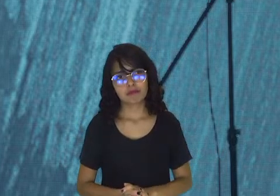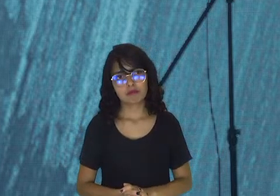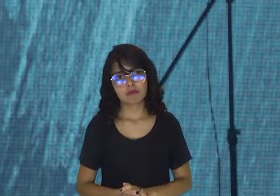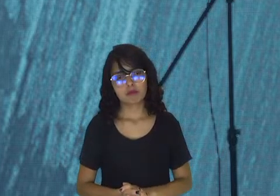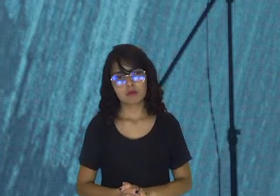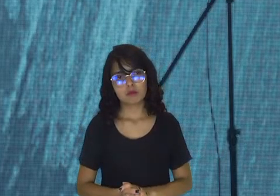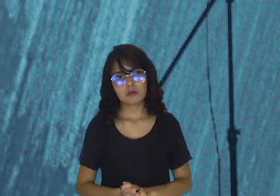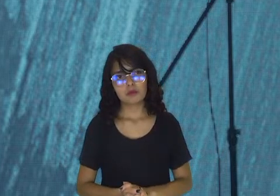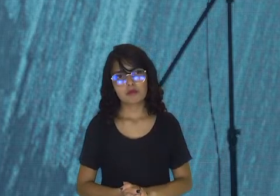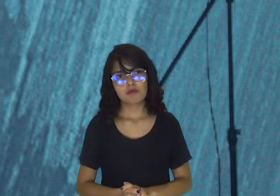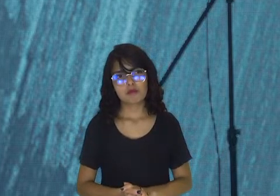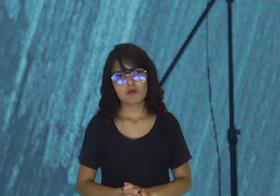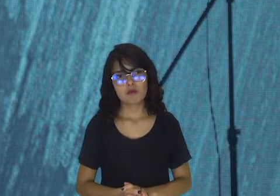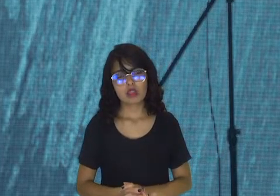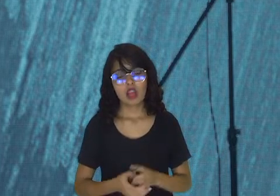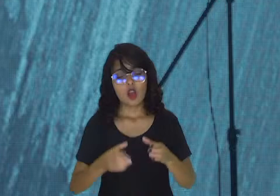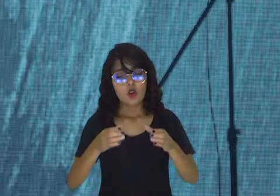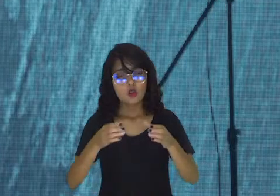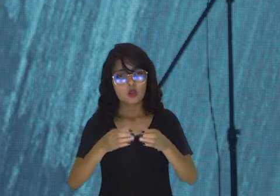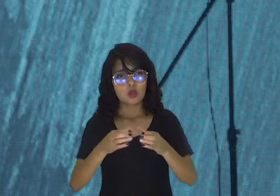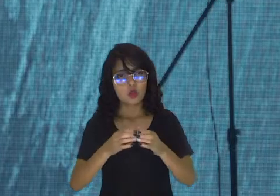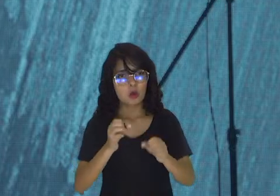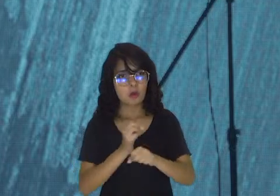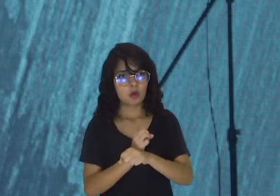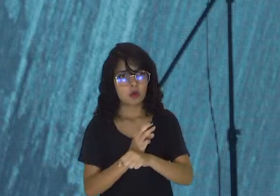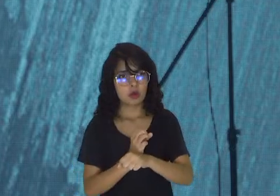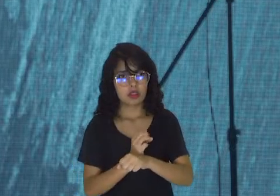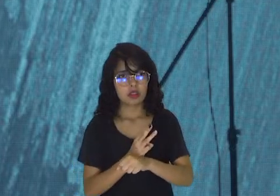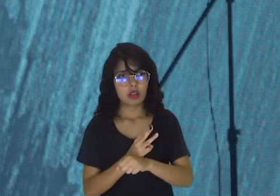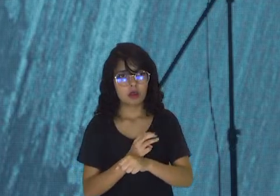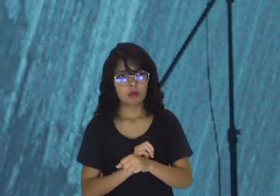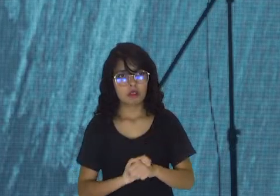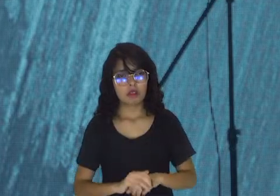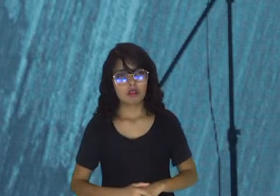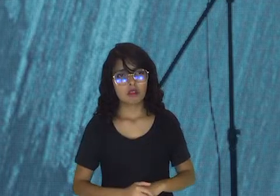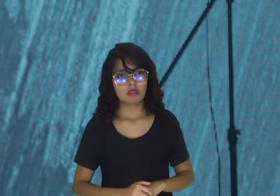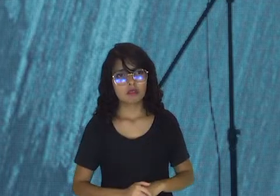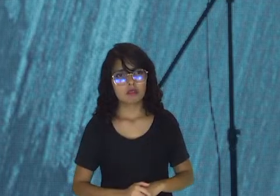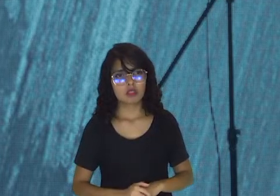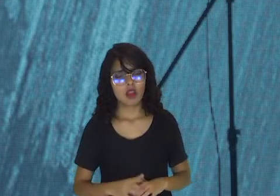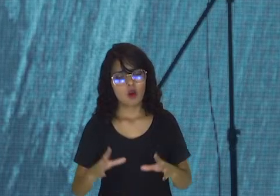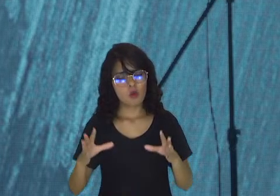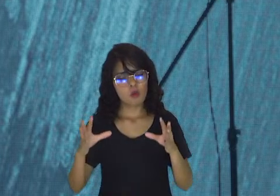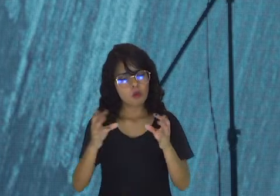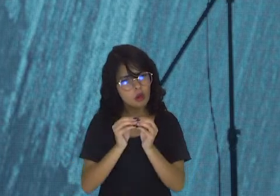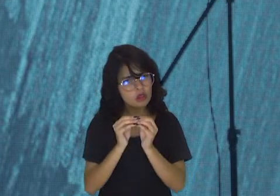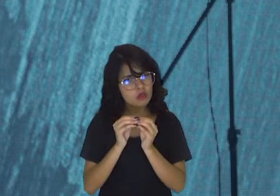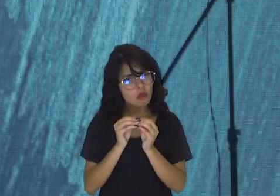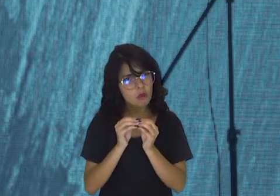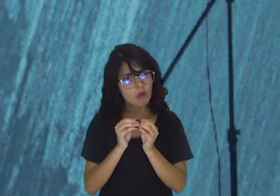grupo um resumozinho, se assim pudesse chamar,